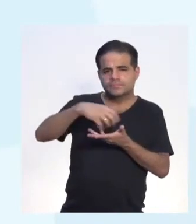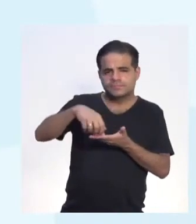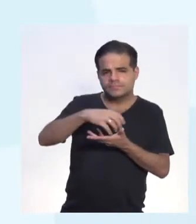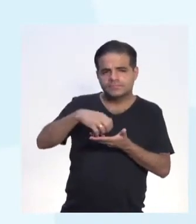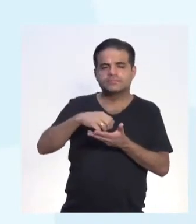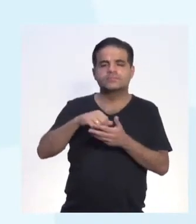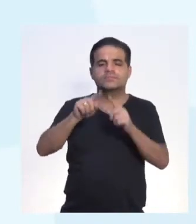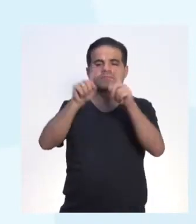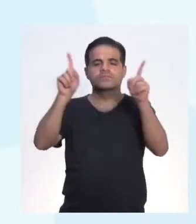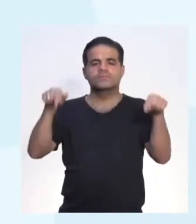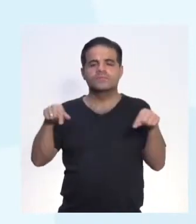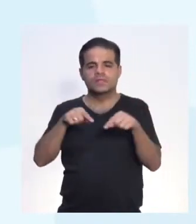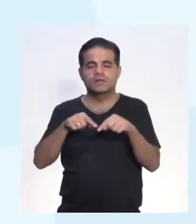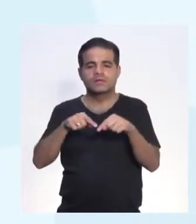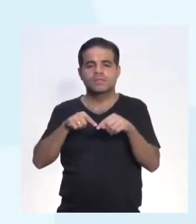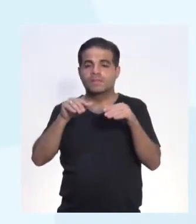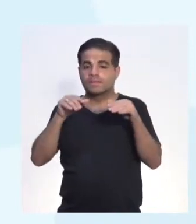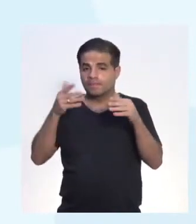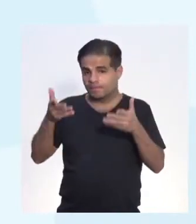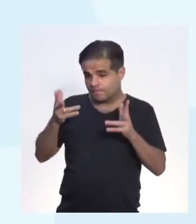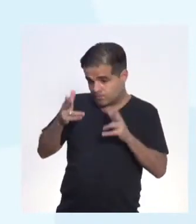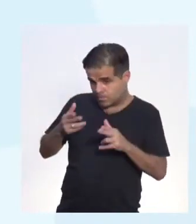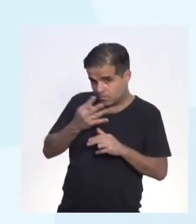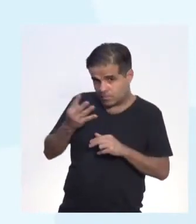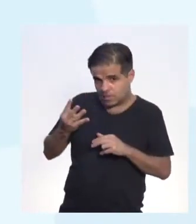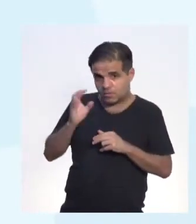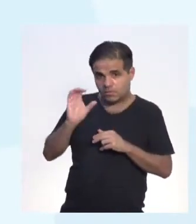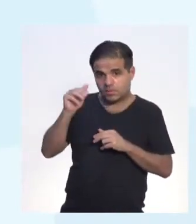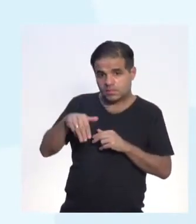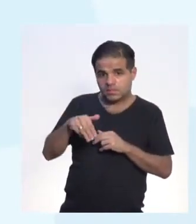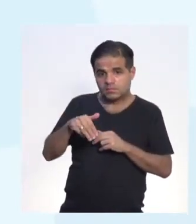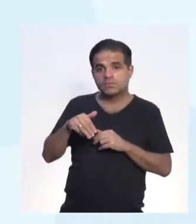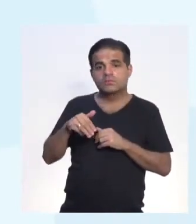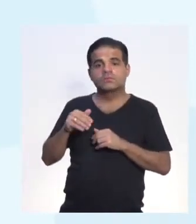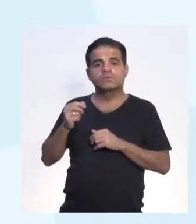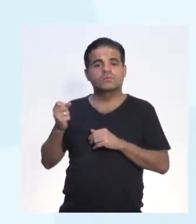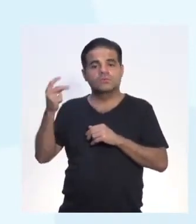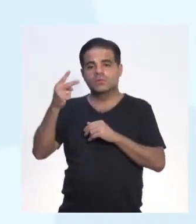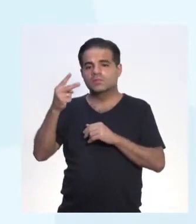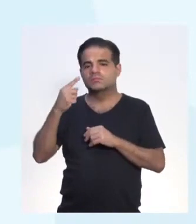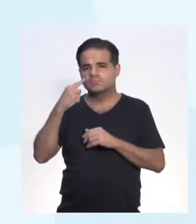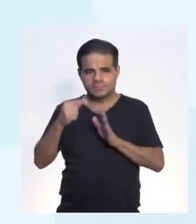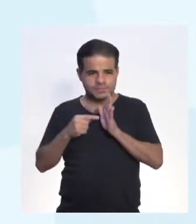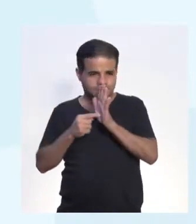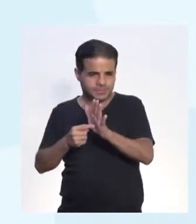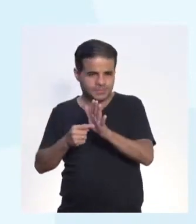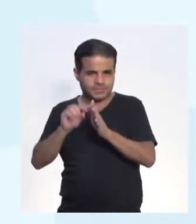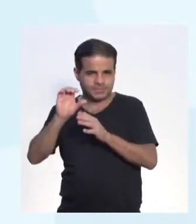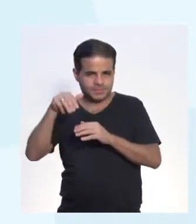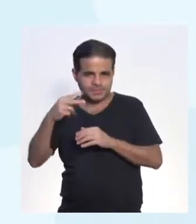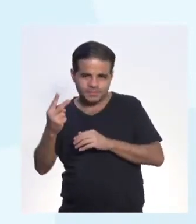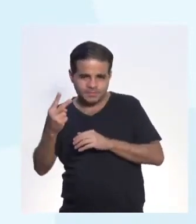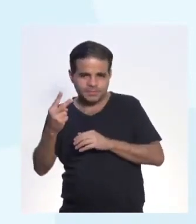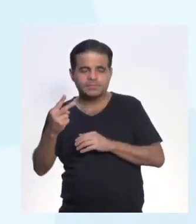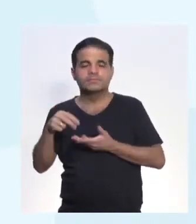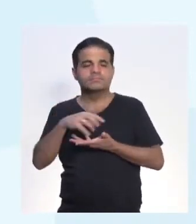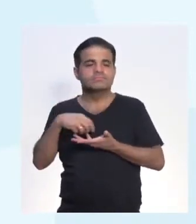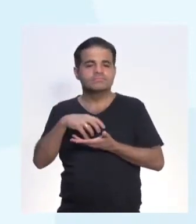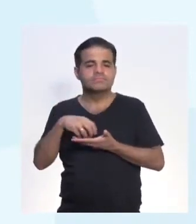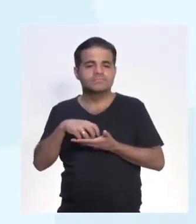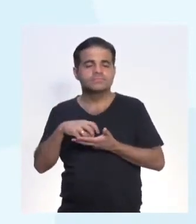área do retângulo abaixo é igual a 44 centímetros ao quadrado. Tá vendo que apareceu 2 no centímetro? Porque é a área.